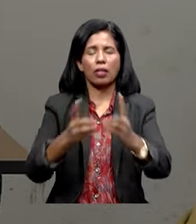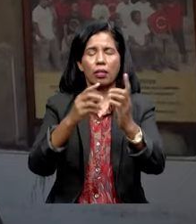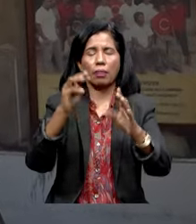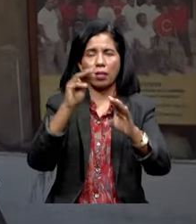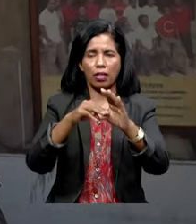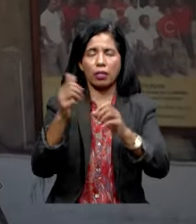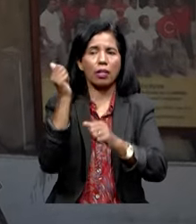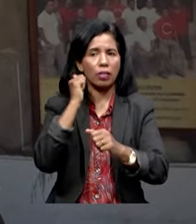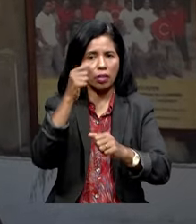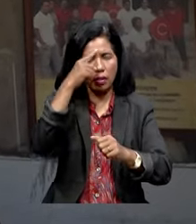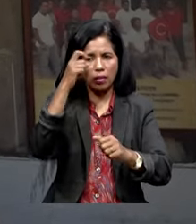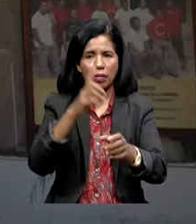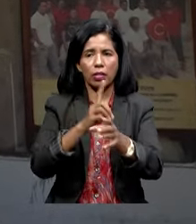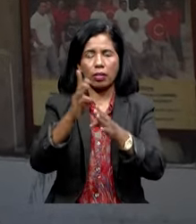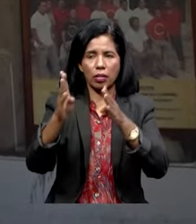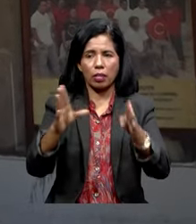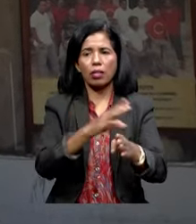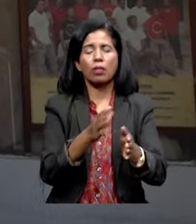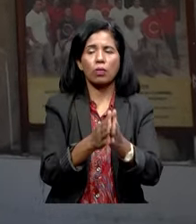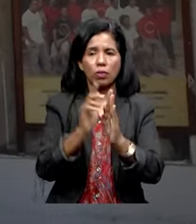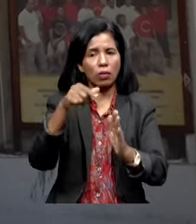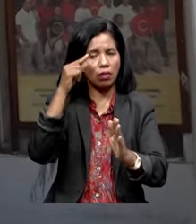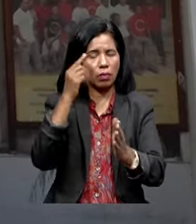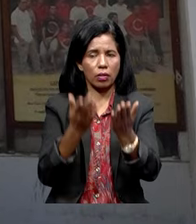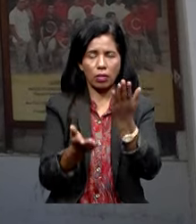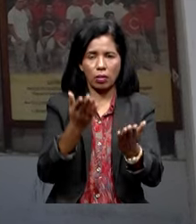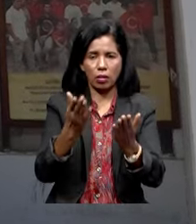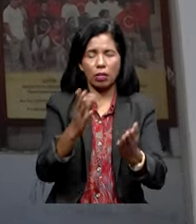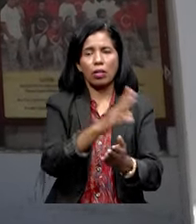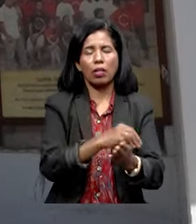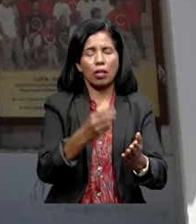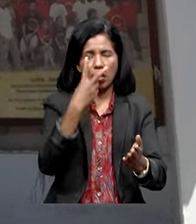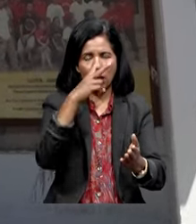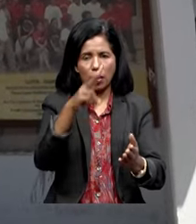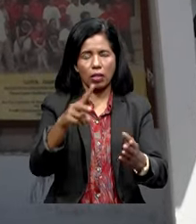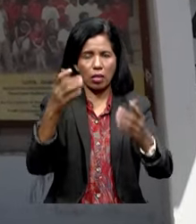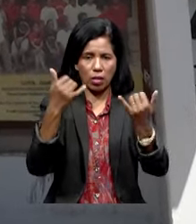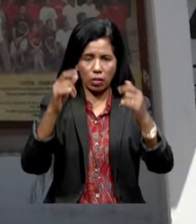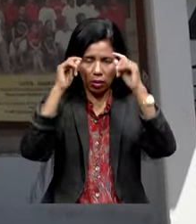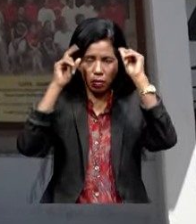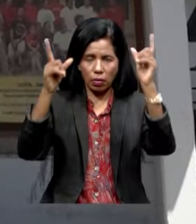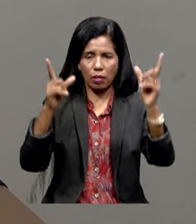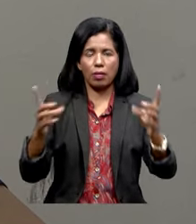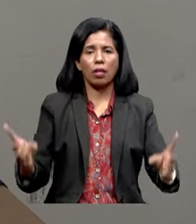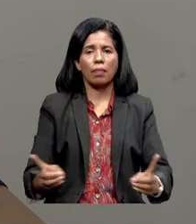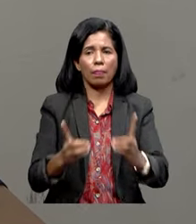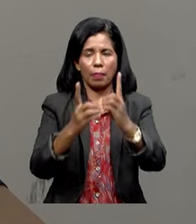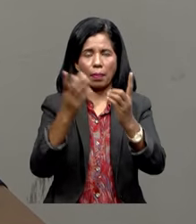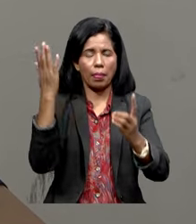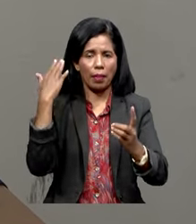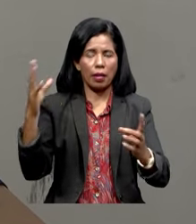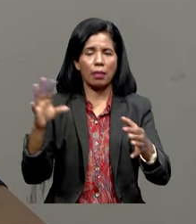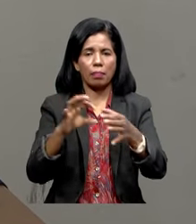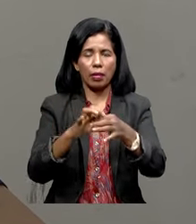ASEAN. Tambane diretor luta mutu kusu governo atu tetu di dia kondisaun real ne be magdadau ne Timor Leste hasoru antes sai